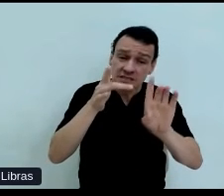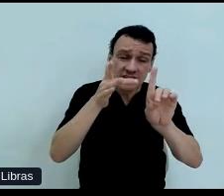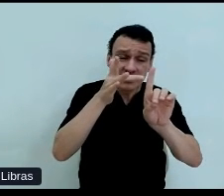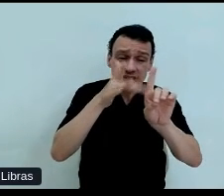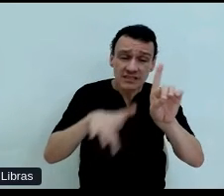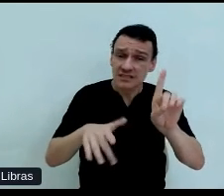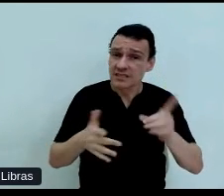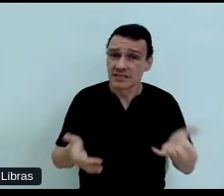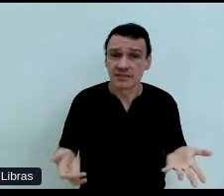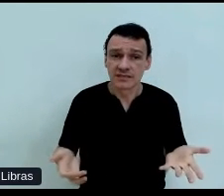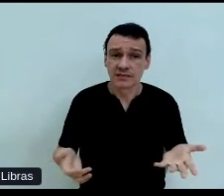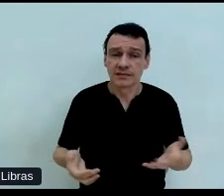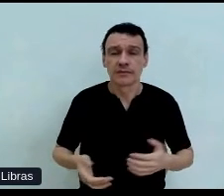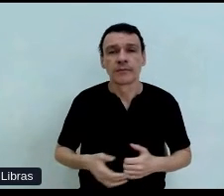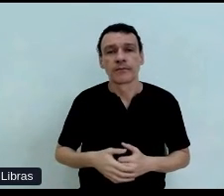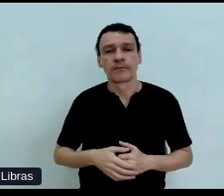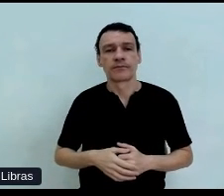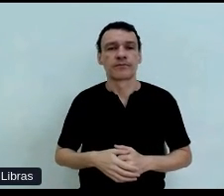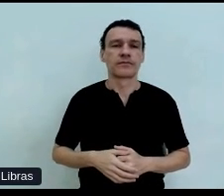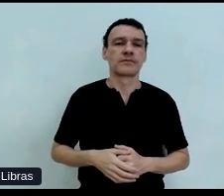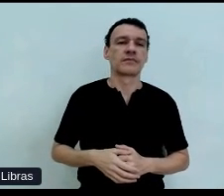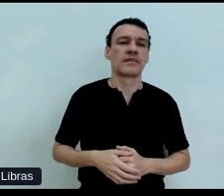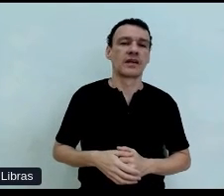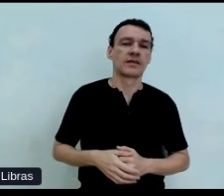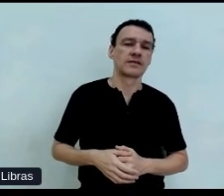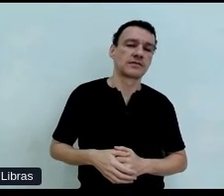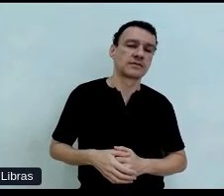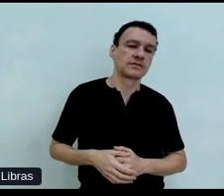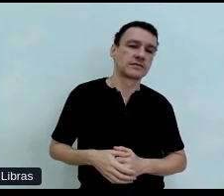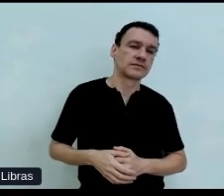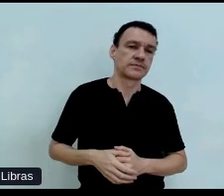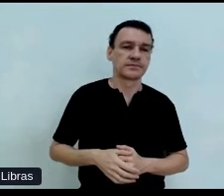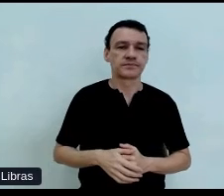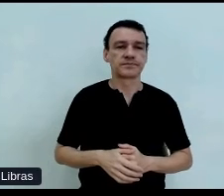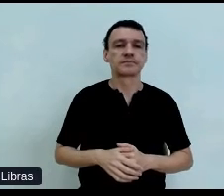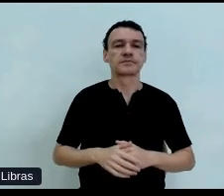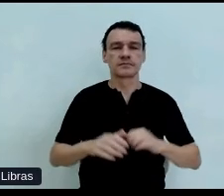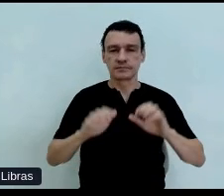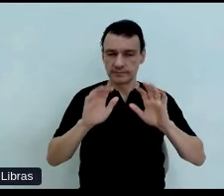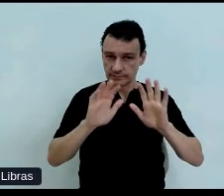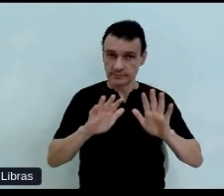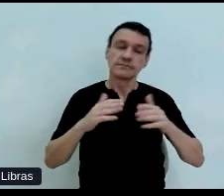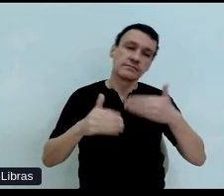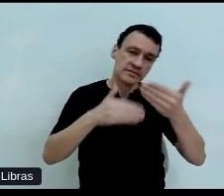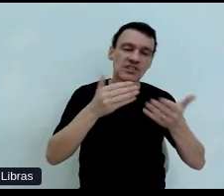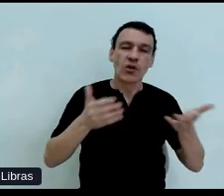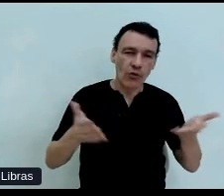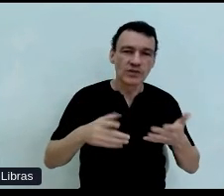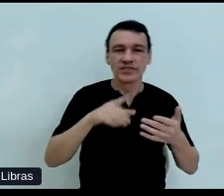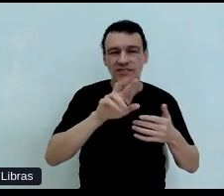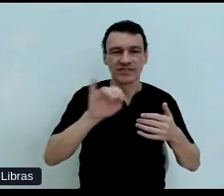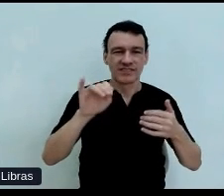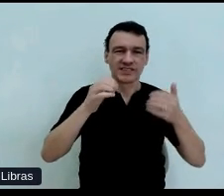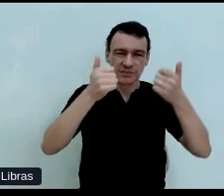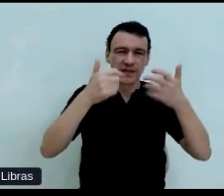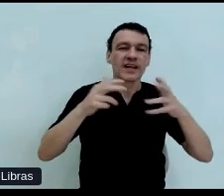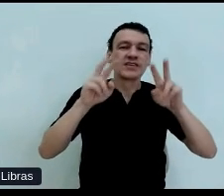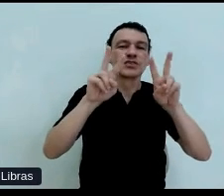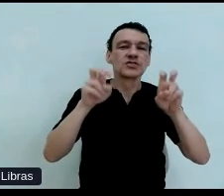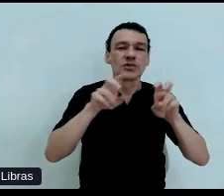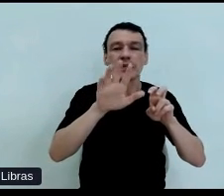contratar essa pessoa porque ela é uma pessoa com deficiência, portanto, ela não vai atingir e ela não vai me dar os resultados que eu preciso. Só que